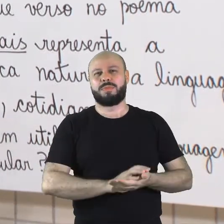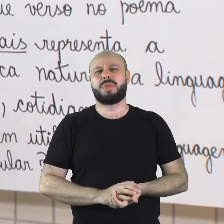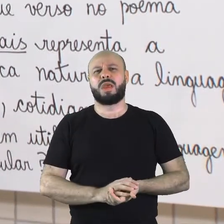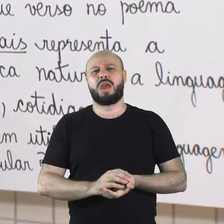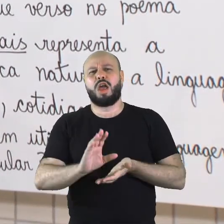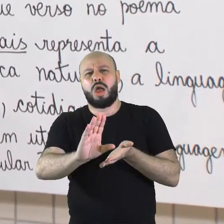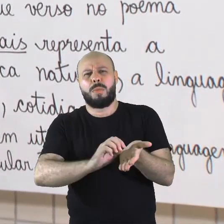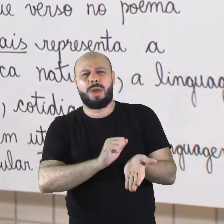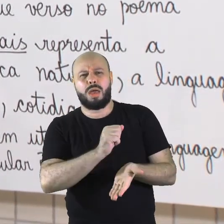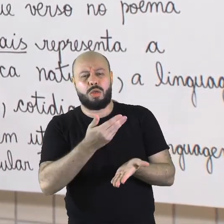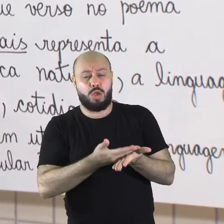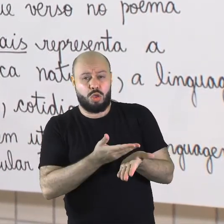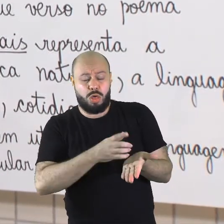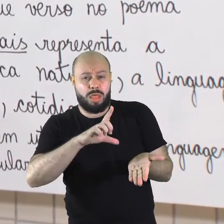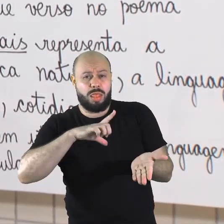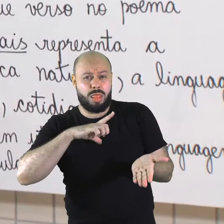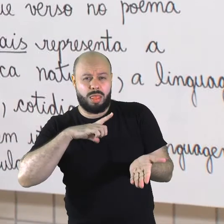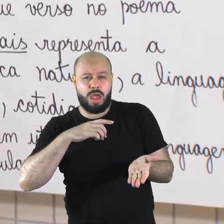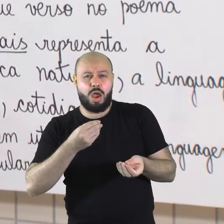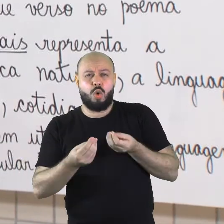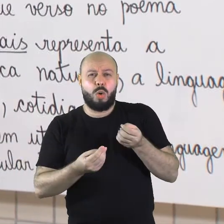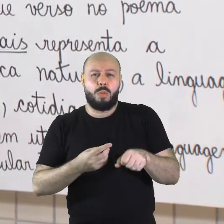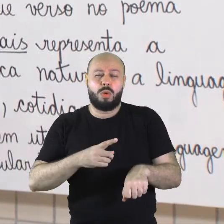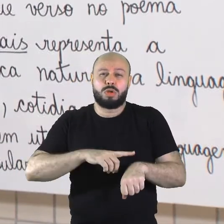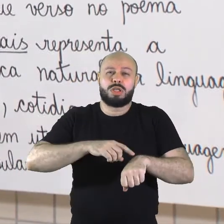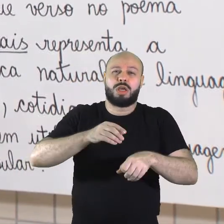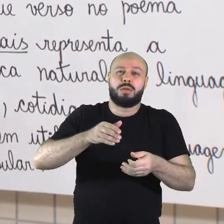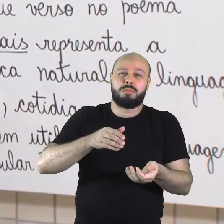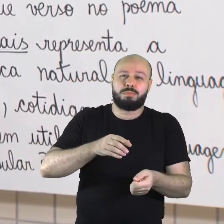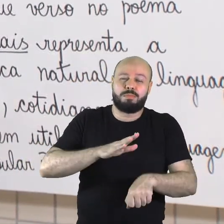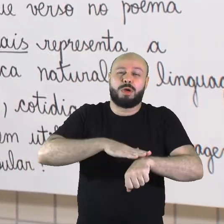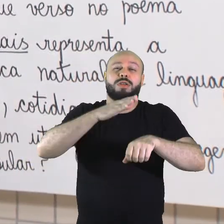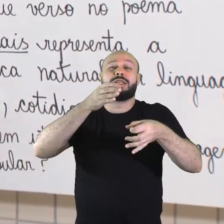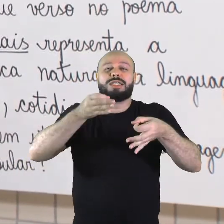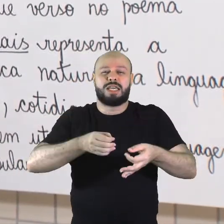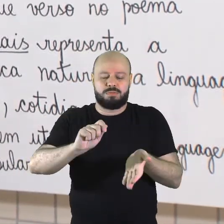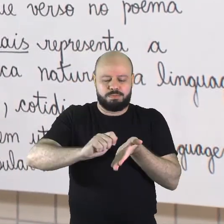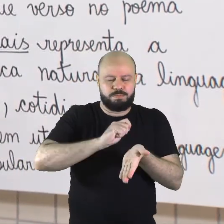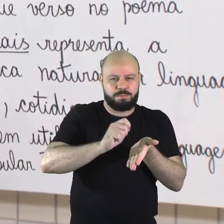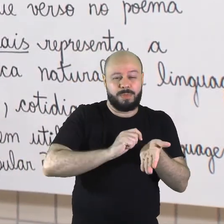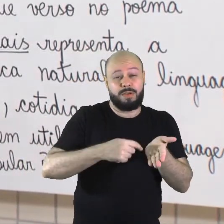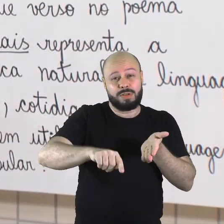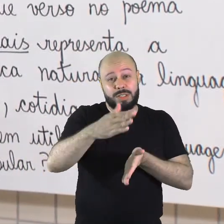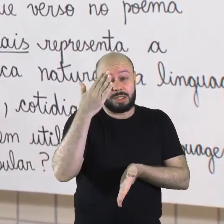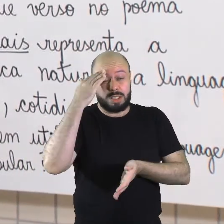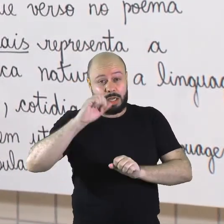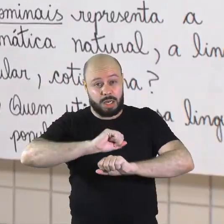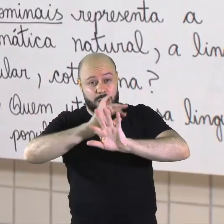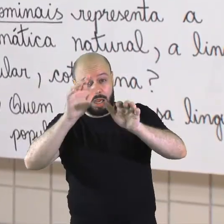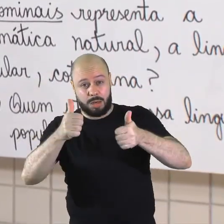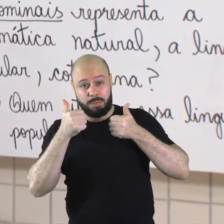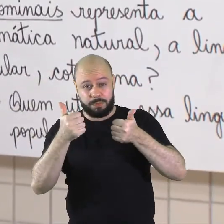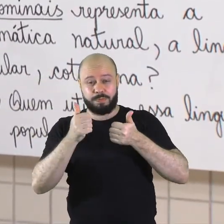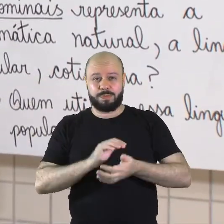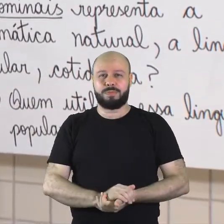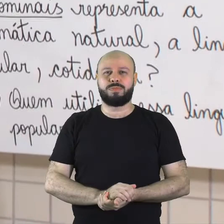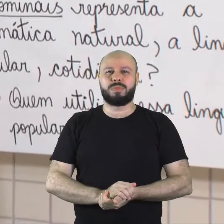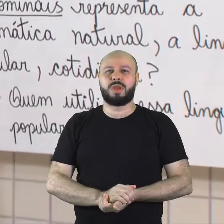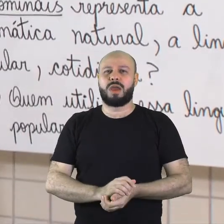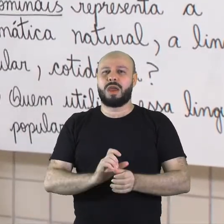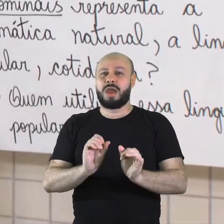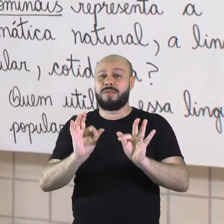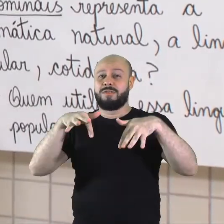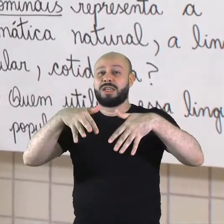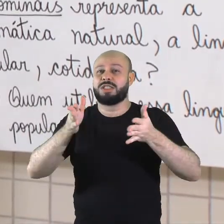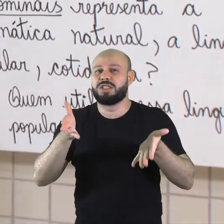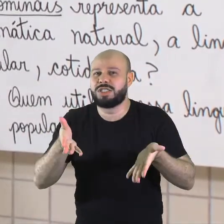né, quando que esse poema foi escrito, para facilitar a compreensão de vocês, tá? Certo? Então, para